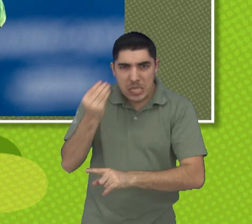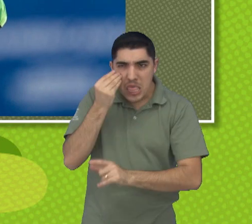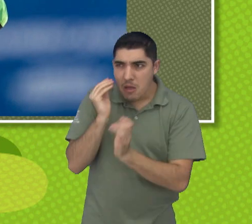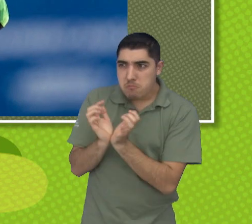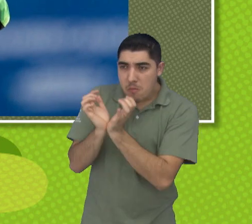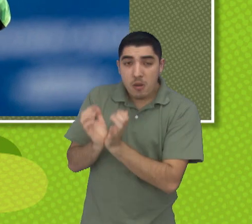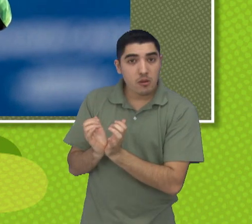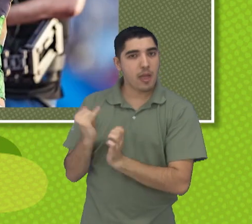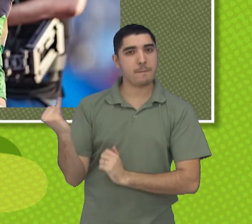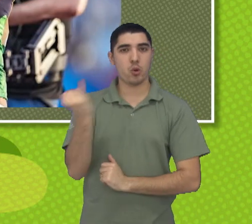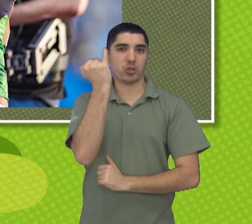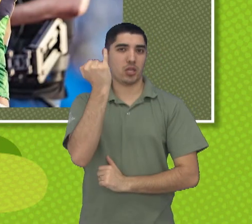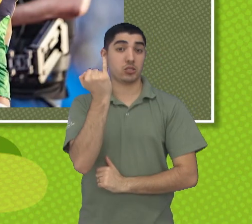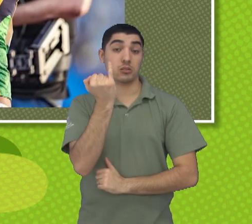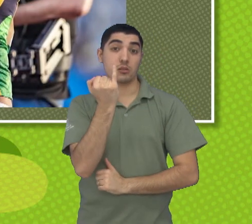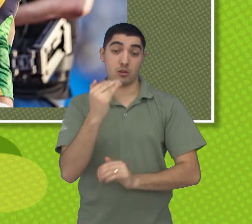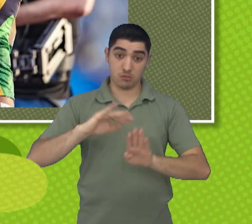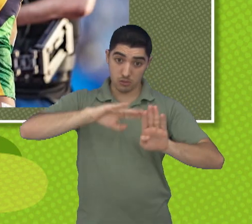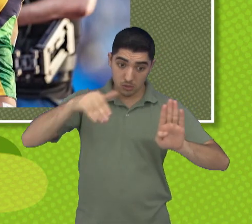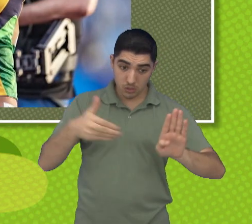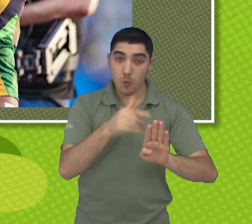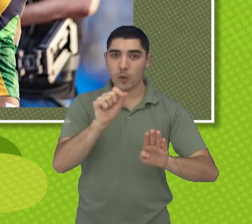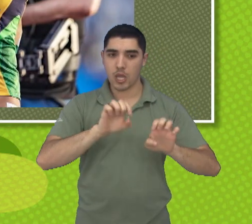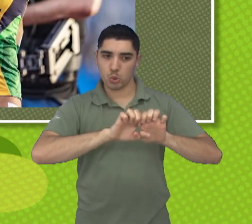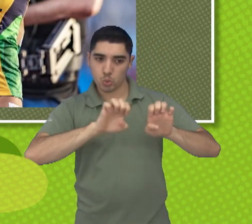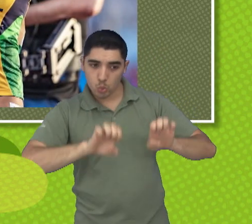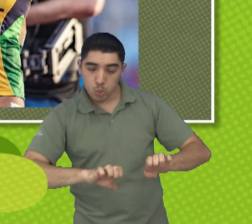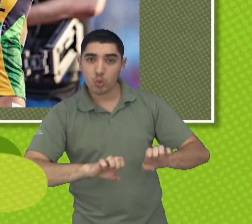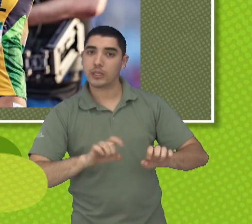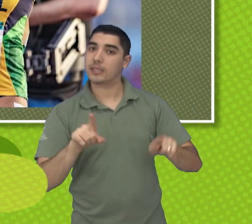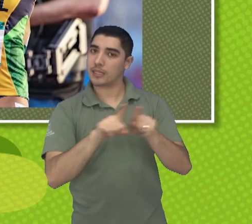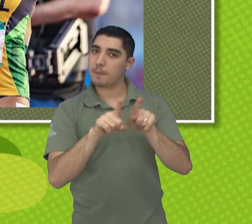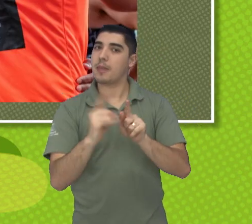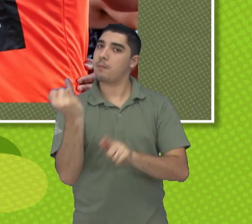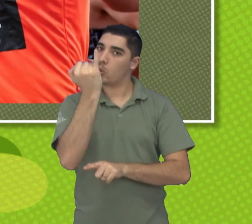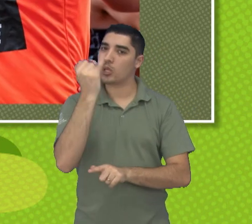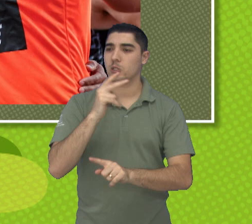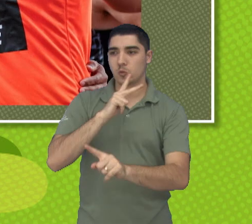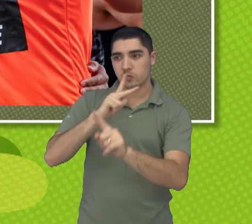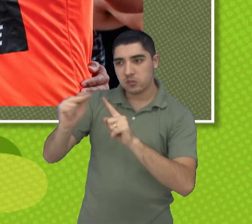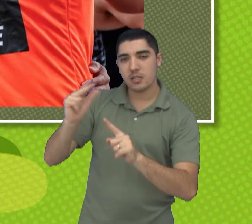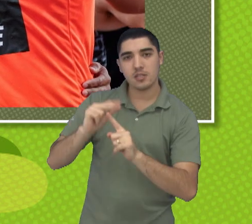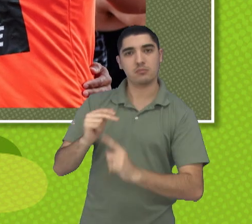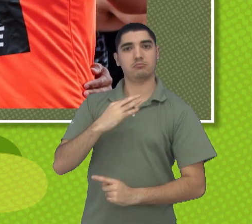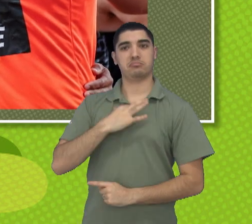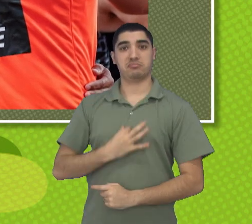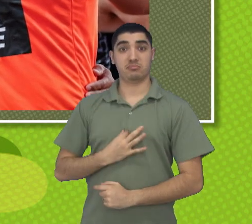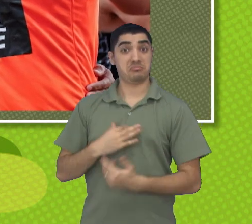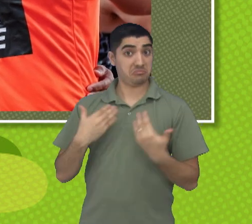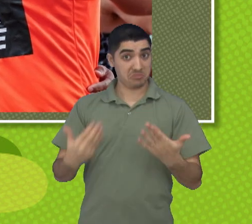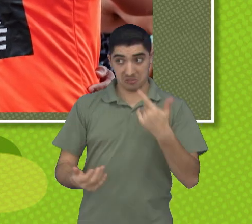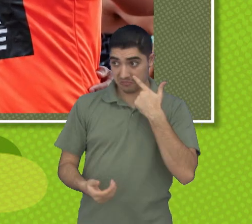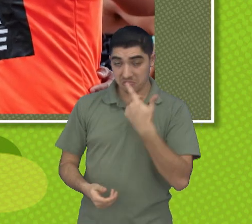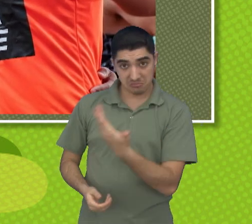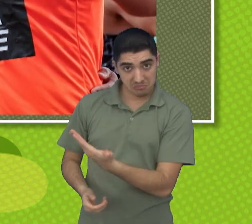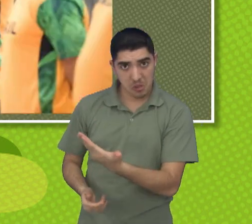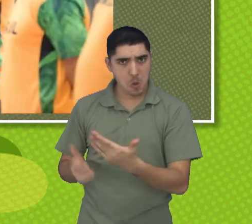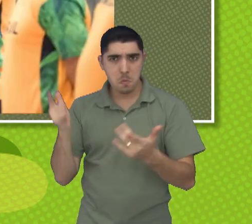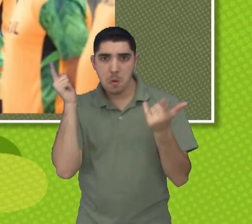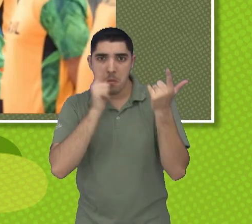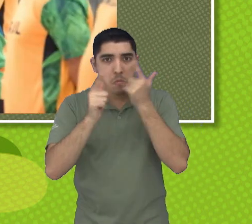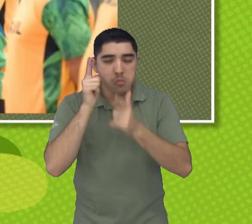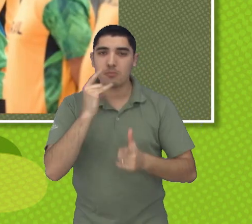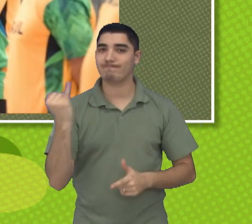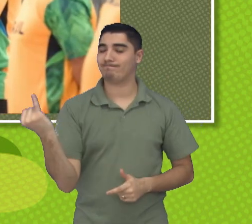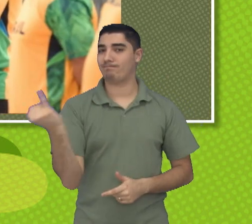não somente ter uma boa estrutura, mas principalmente trazer resultados a partir dessa estrutura. Então, esses jogos foram